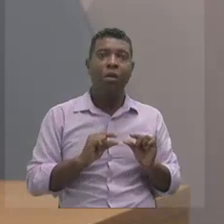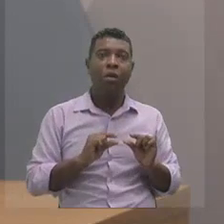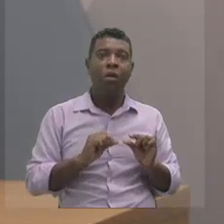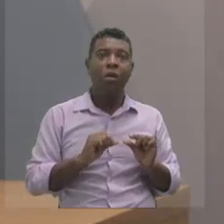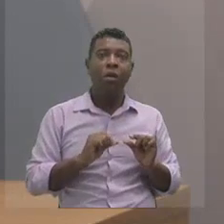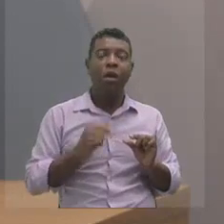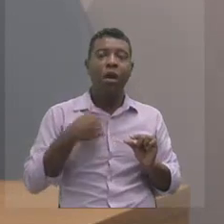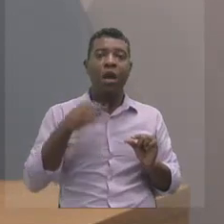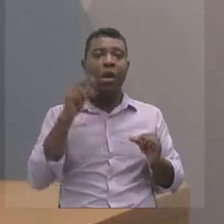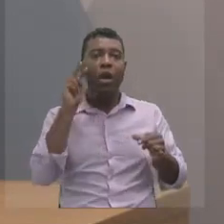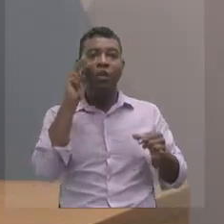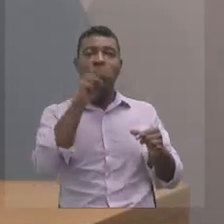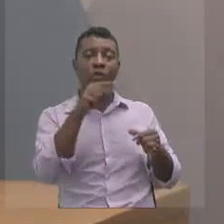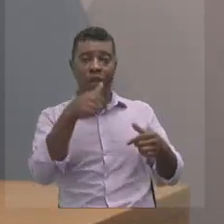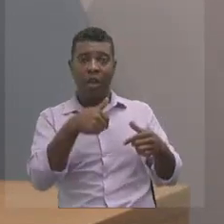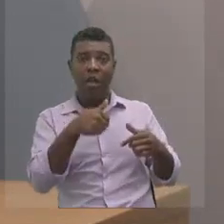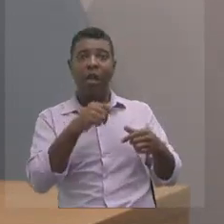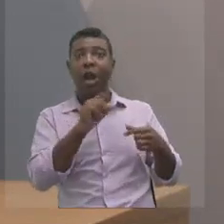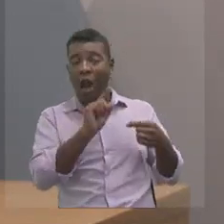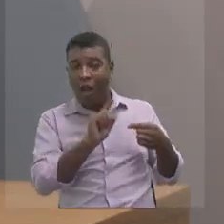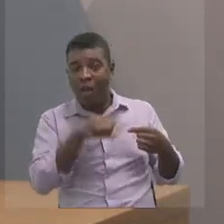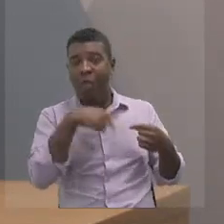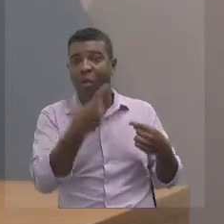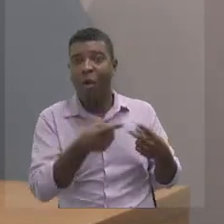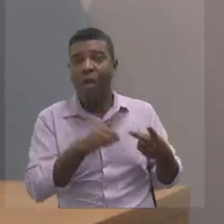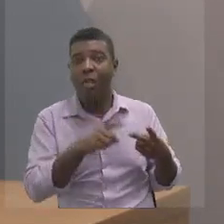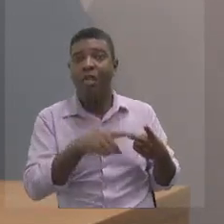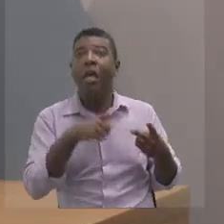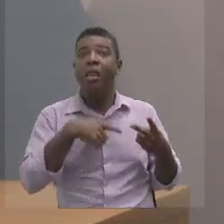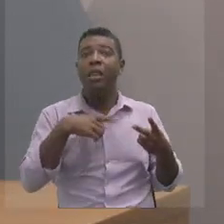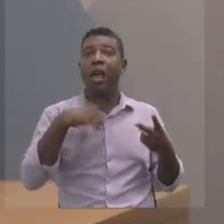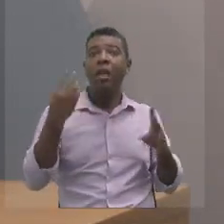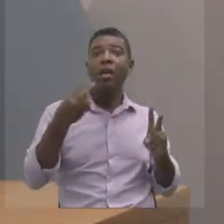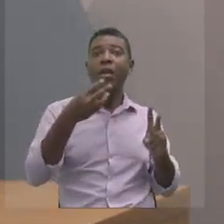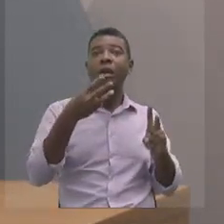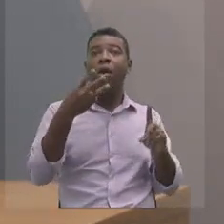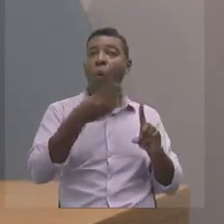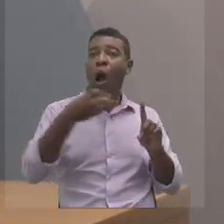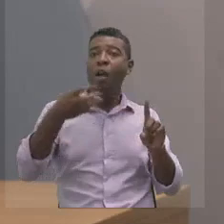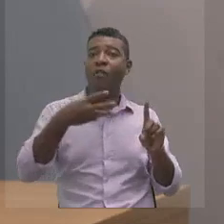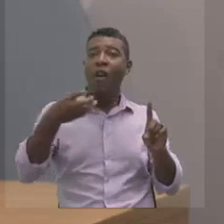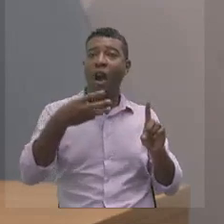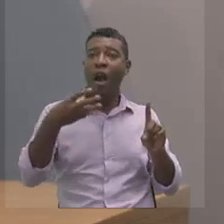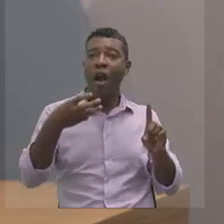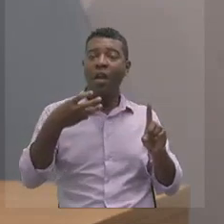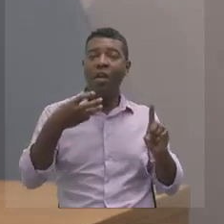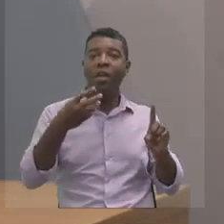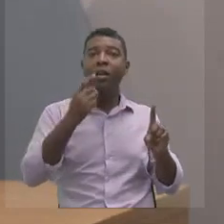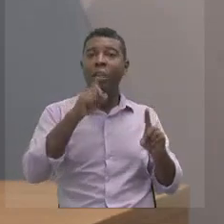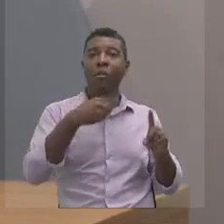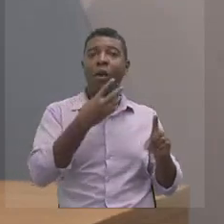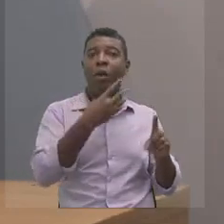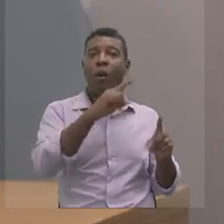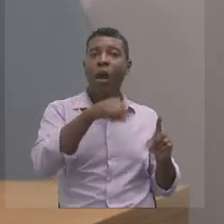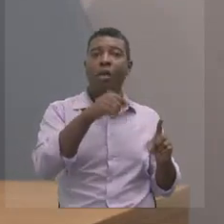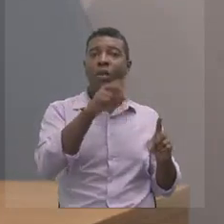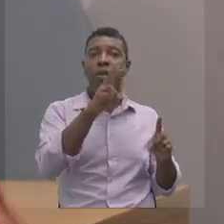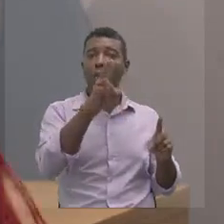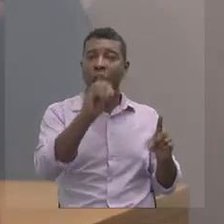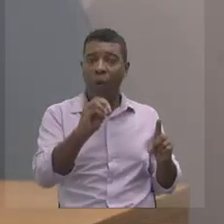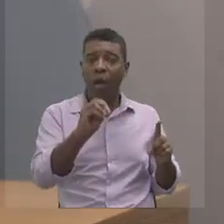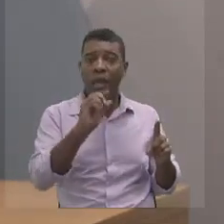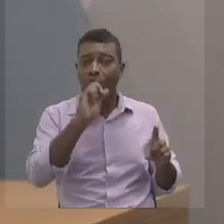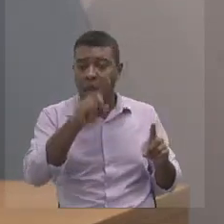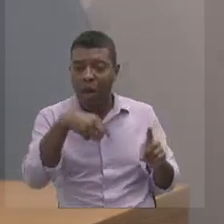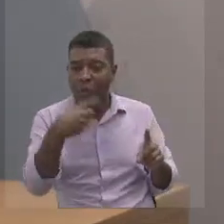vi esses cardzinhos depois ah tem wi-fi depois de 4,50 para 5:30 então